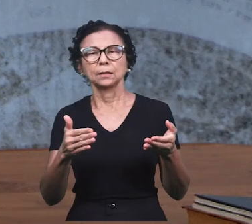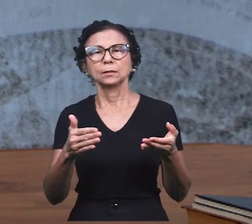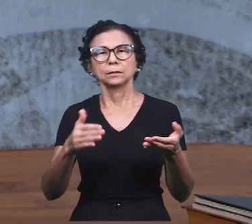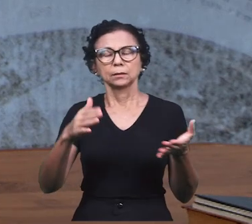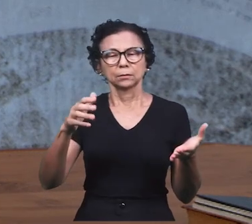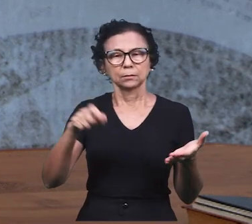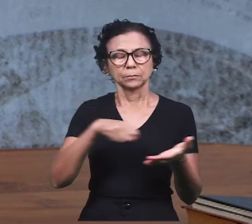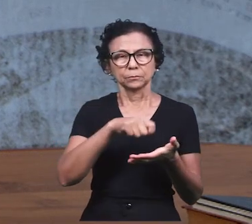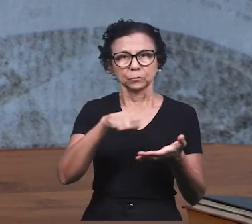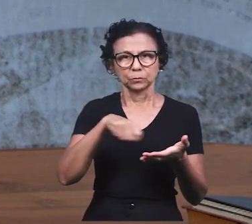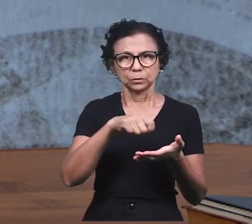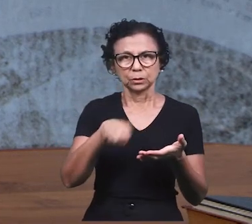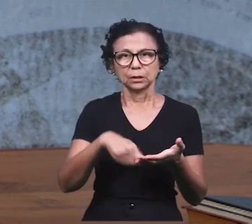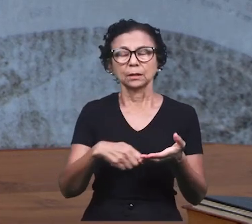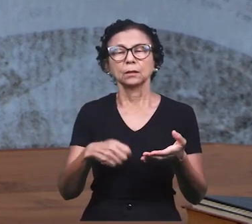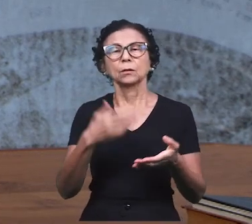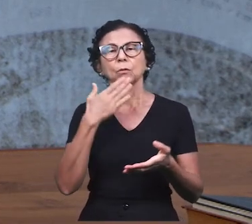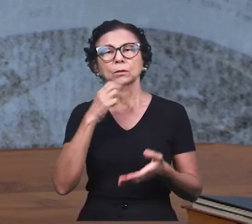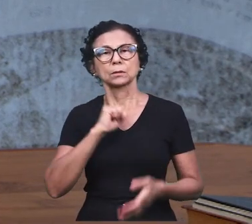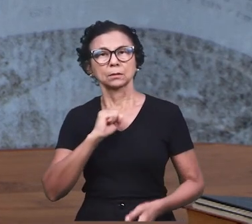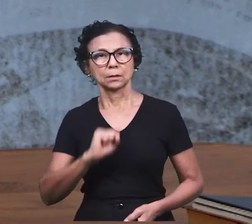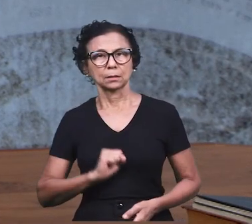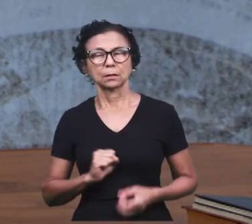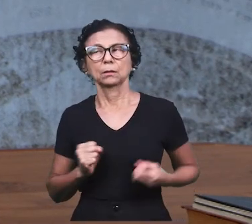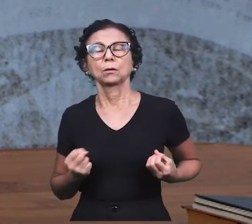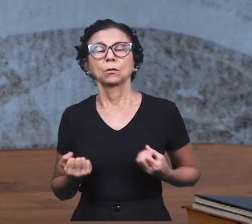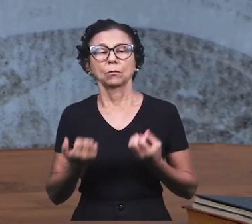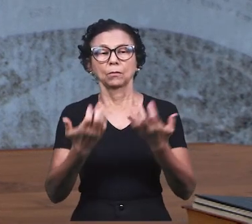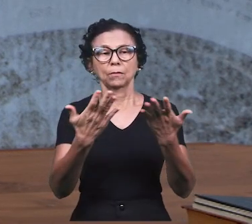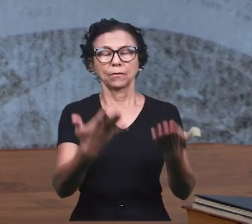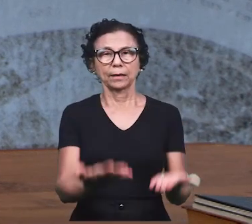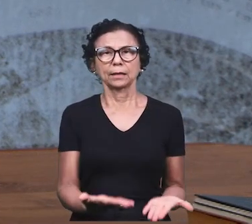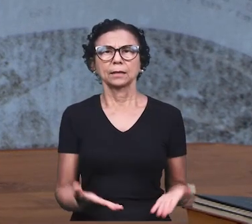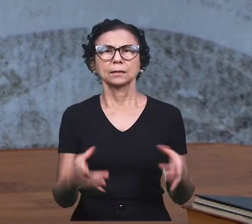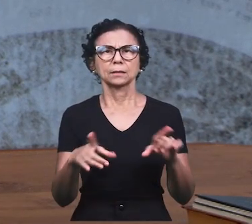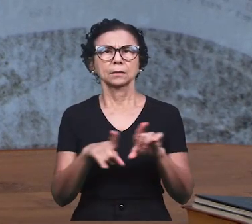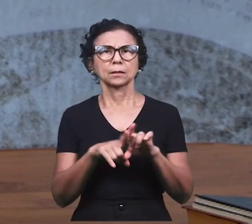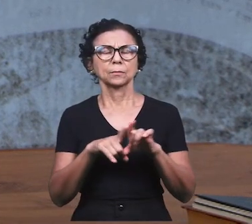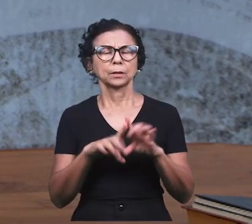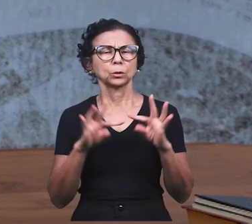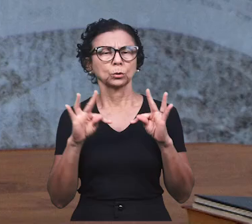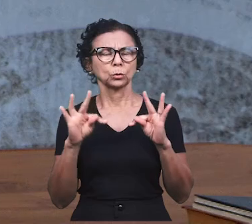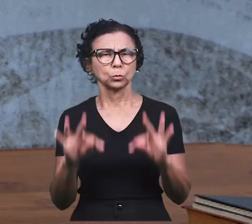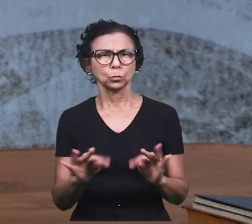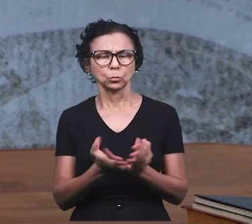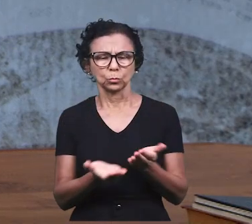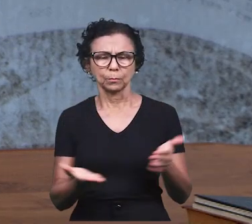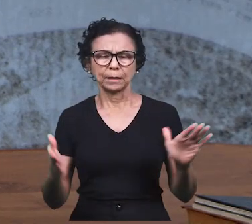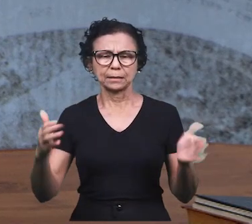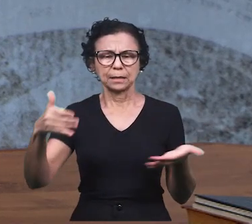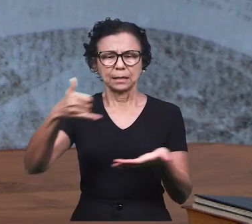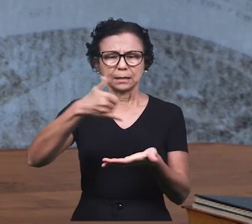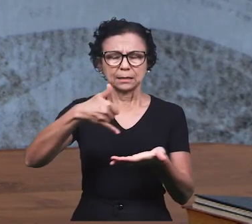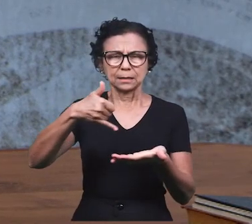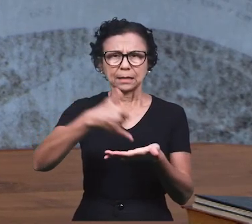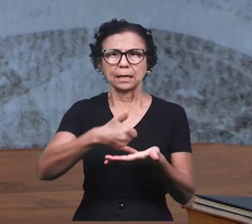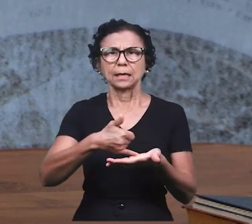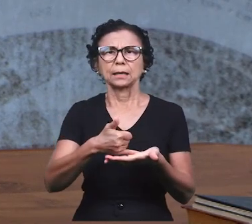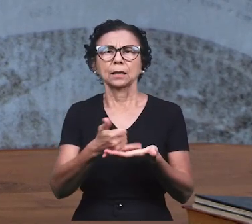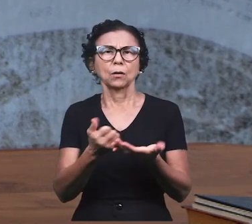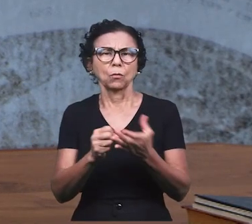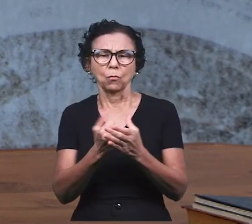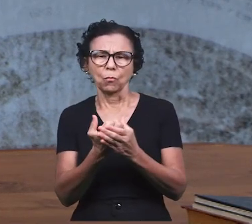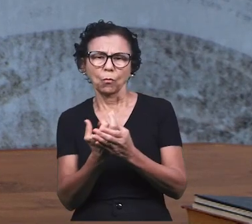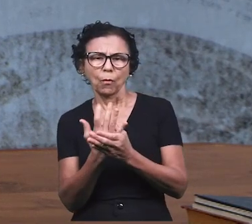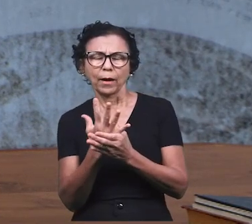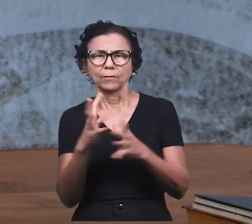a oferece. Também toda oferta amassada com azeite ou seca será de todos